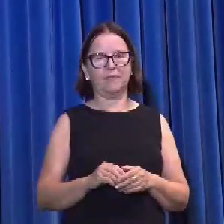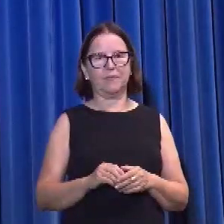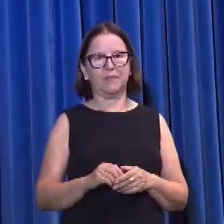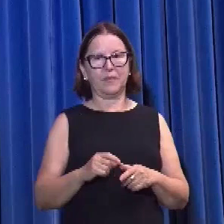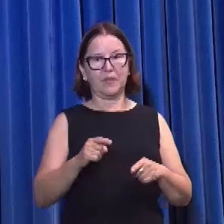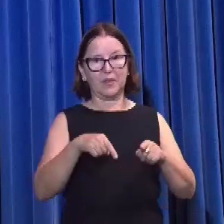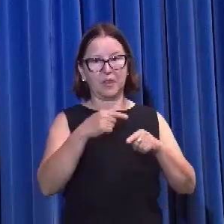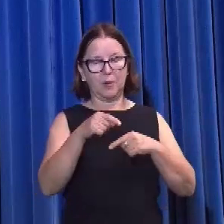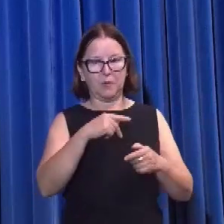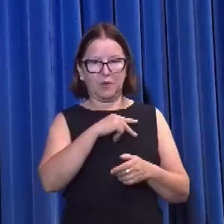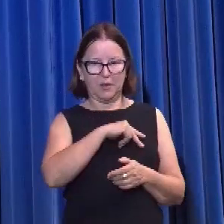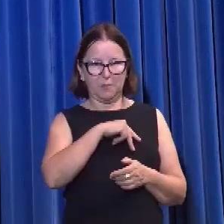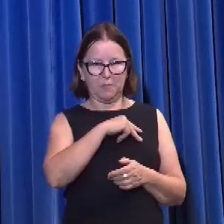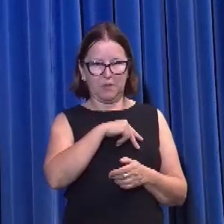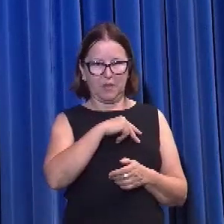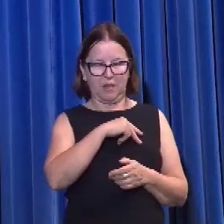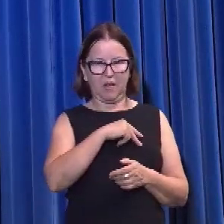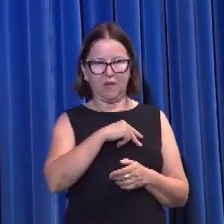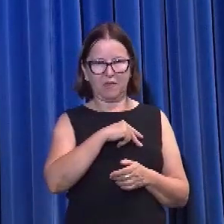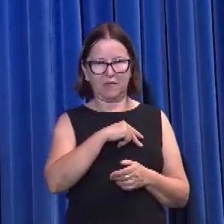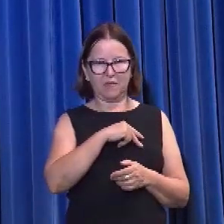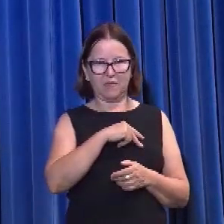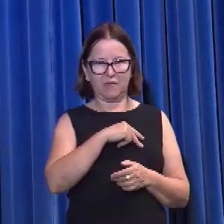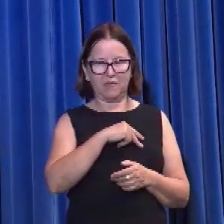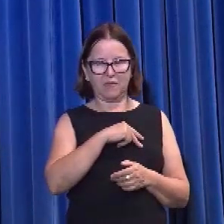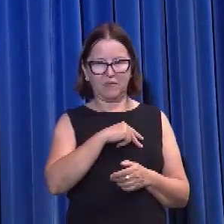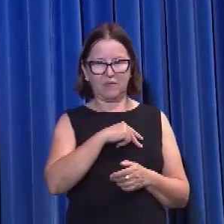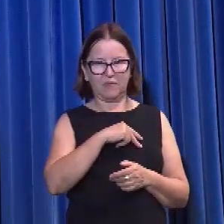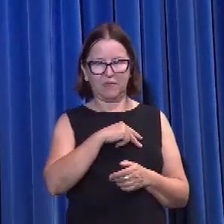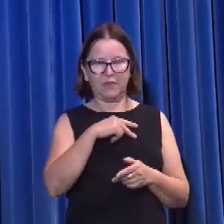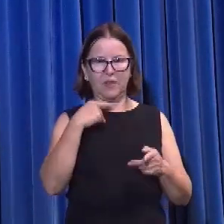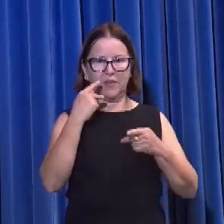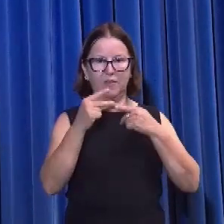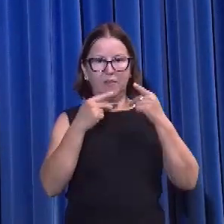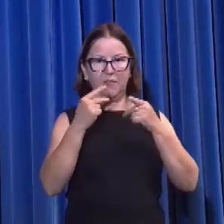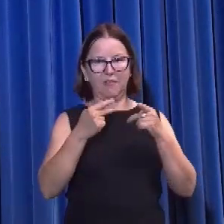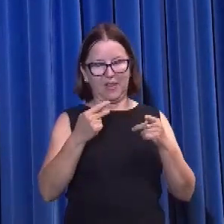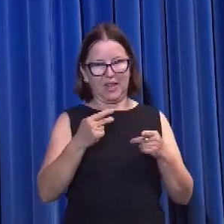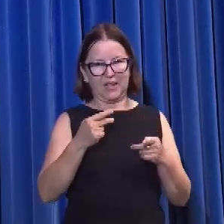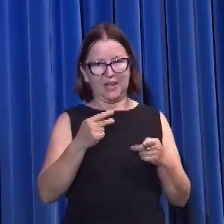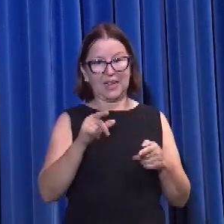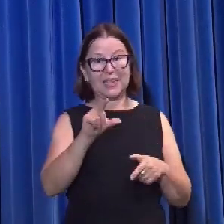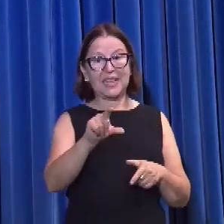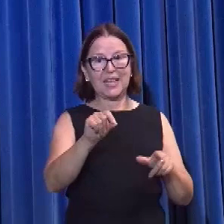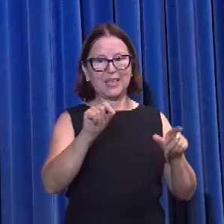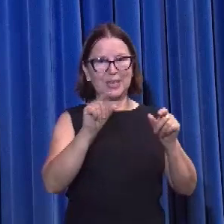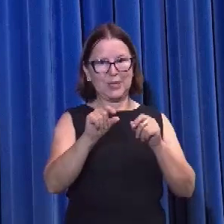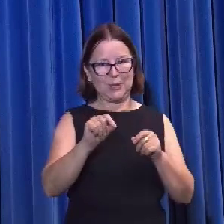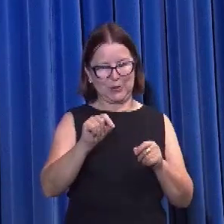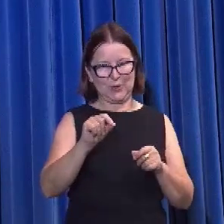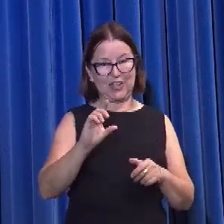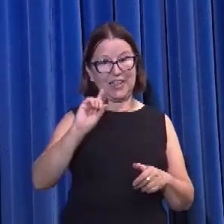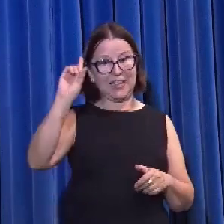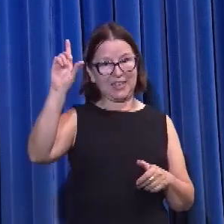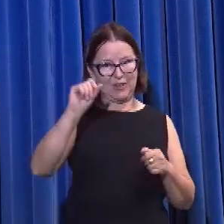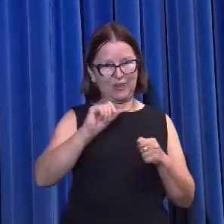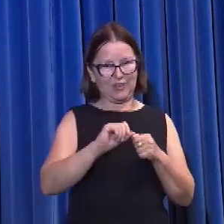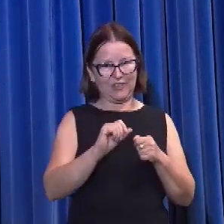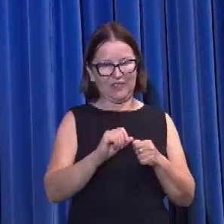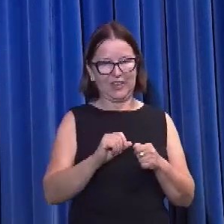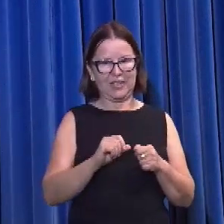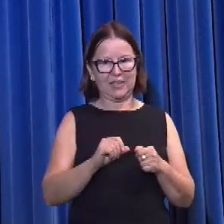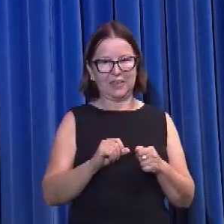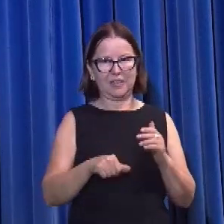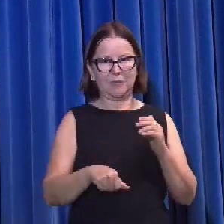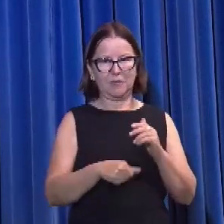apóstolo Paulo vai descrever as escolhas divinas lá em 1 Coríntios, que ele diz assim